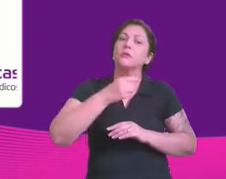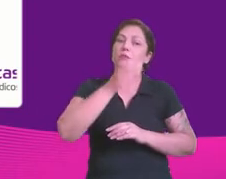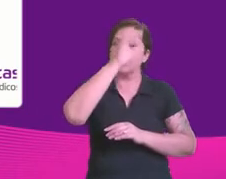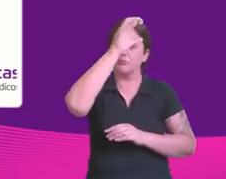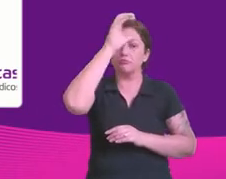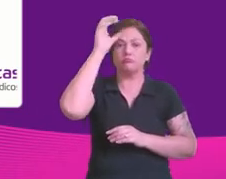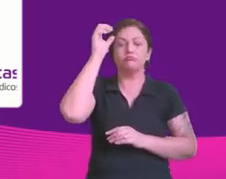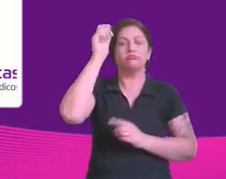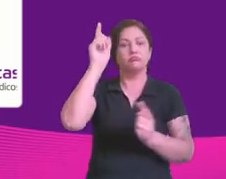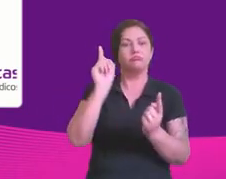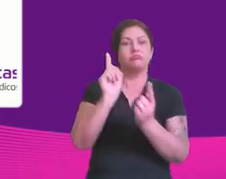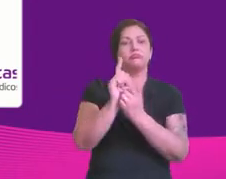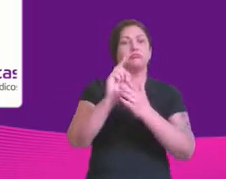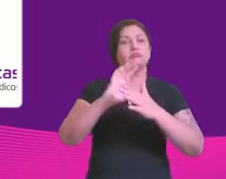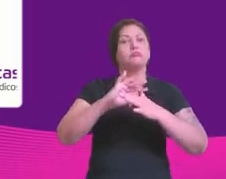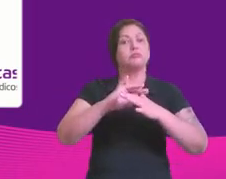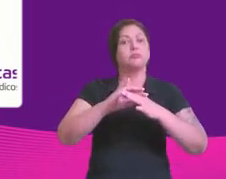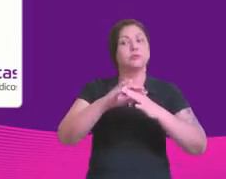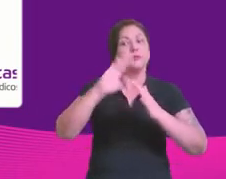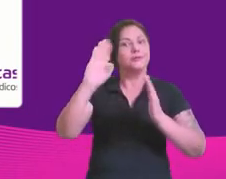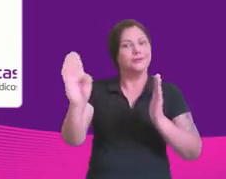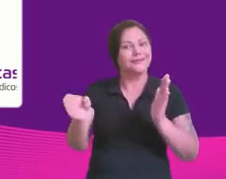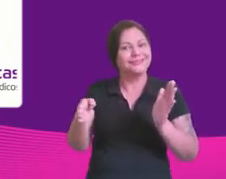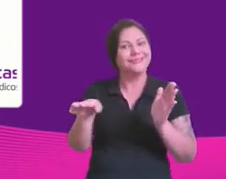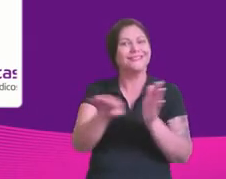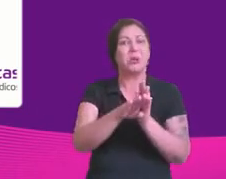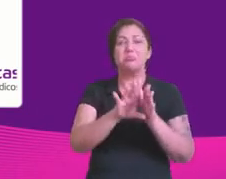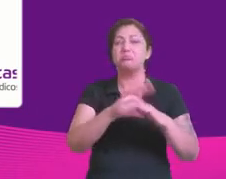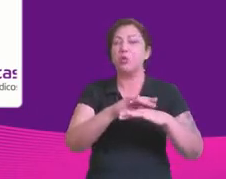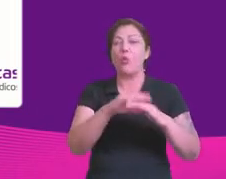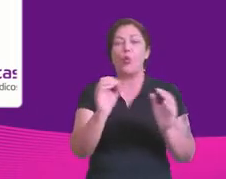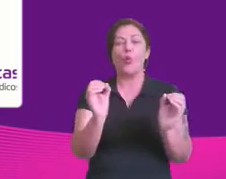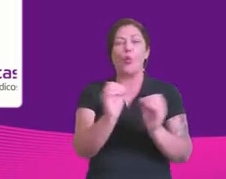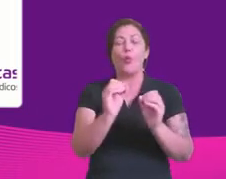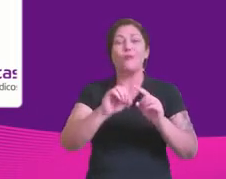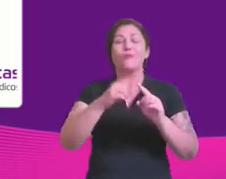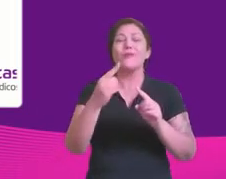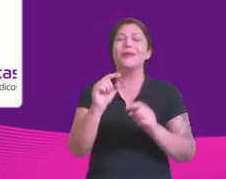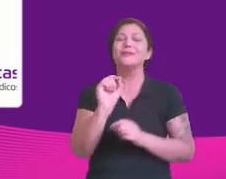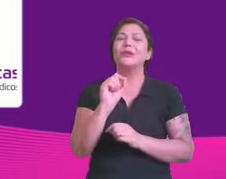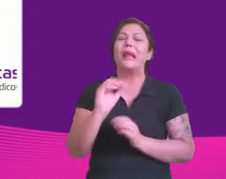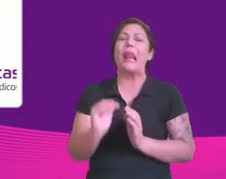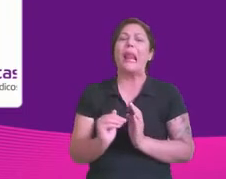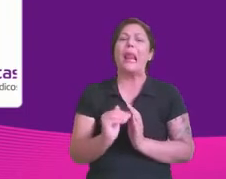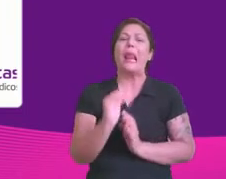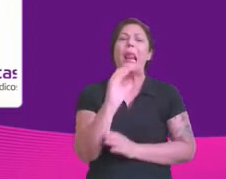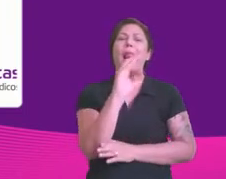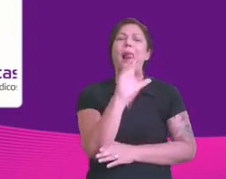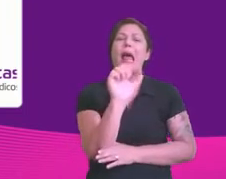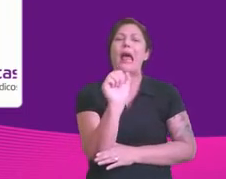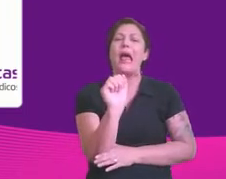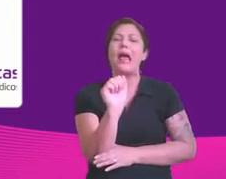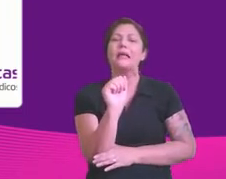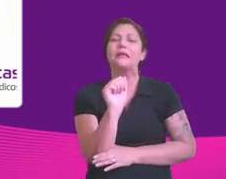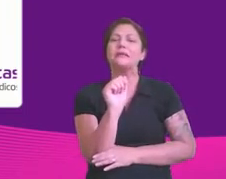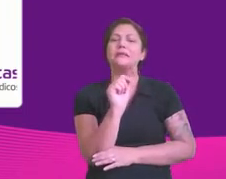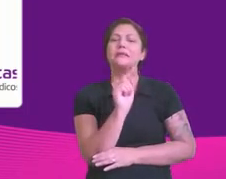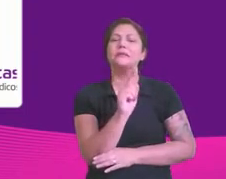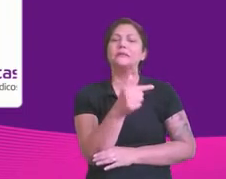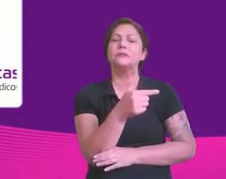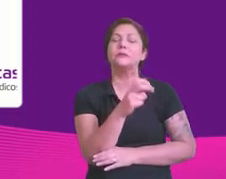assintomática, mas apresentando uma elevação de CA-125 de 82,5.